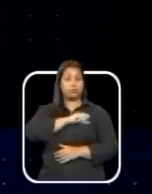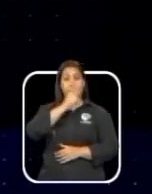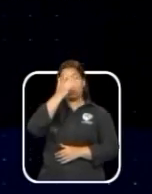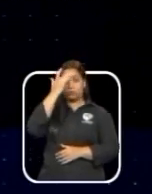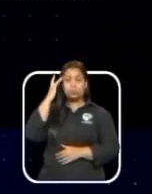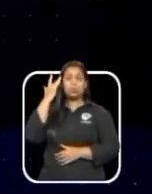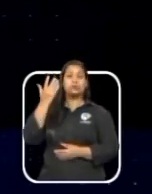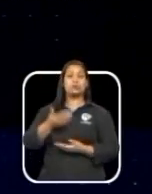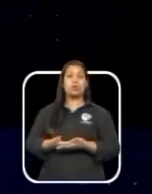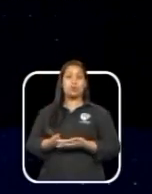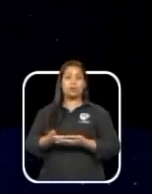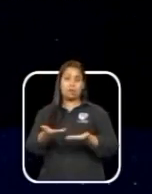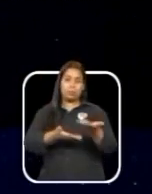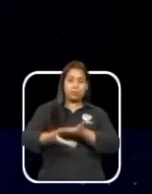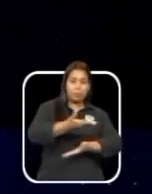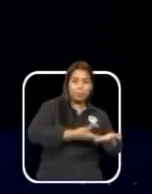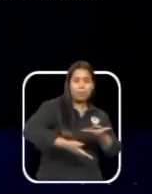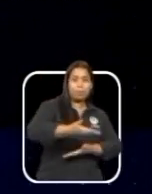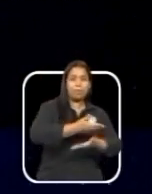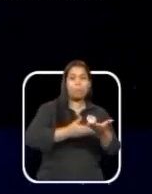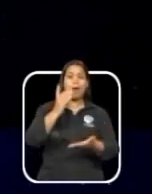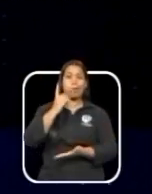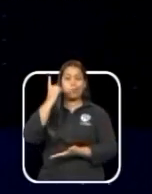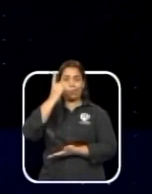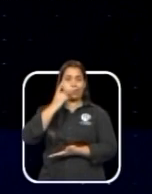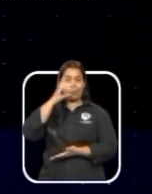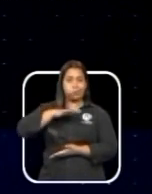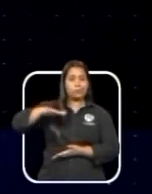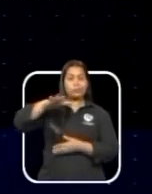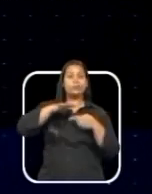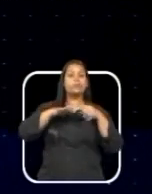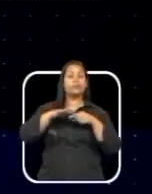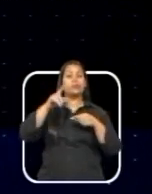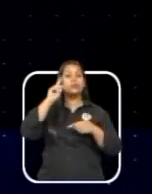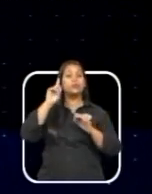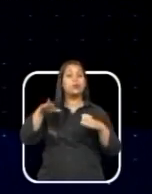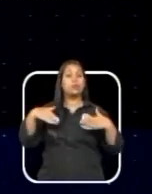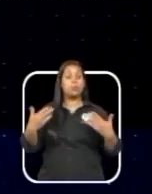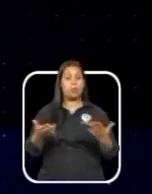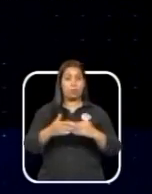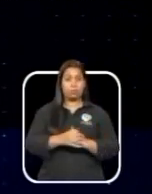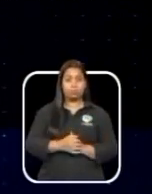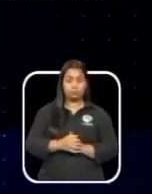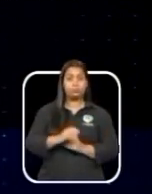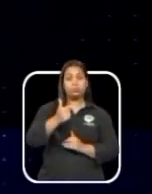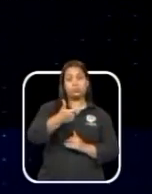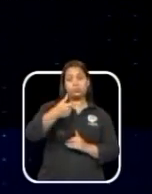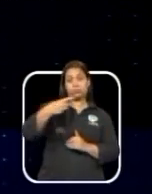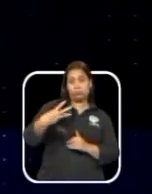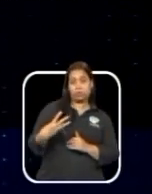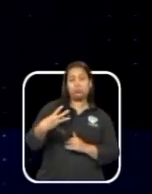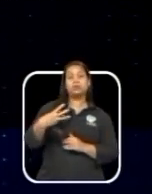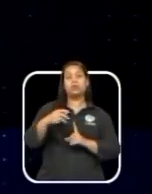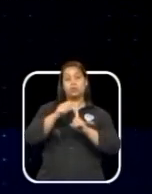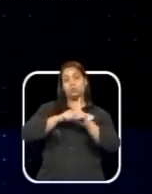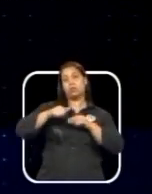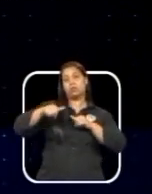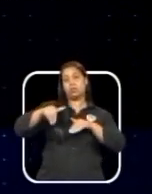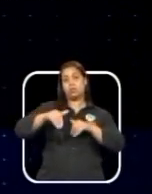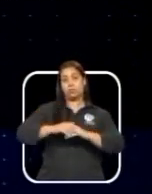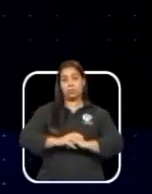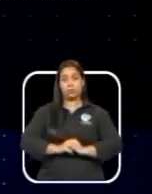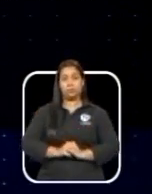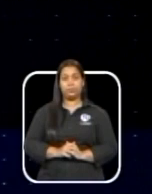dos Conciliadores e Mediadores Judiciais, a ser comemorado anualmente no dia 23